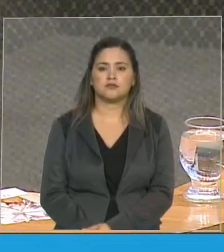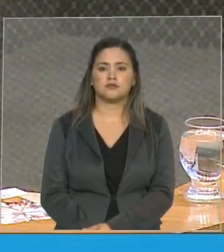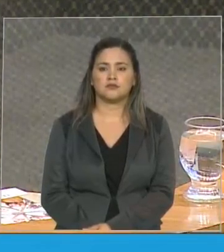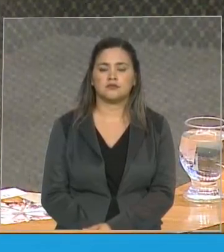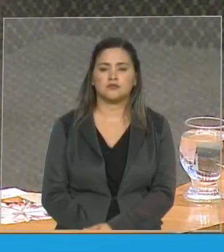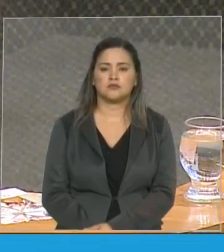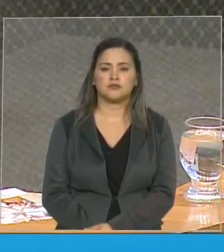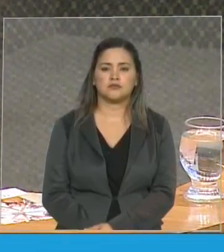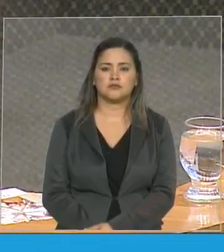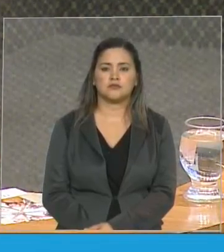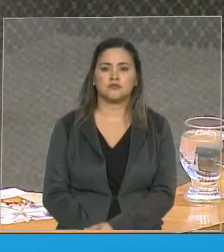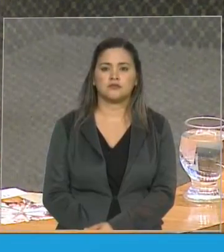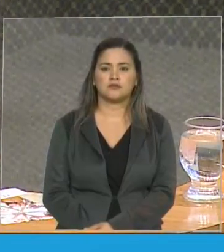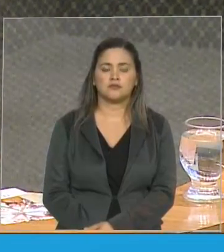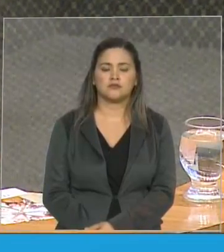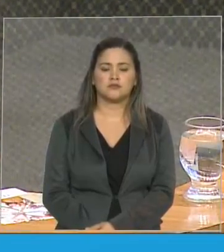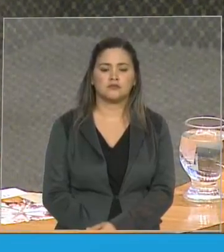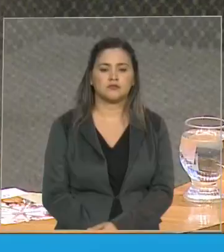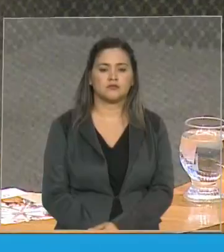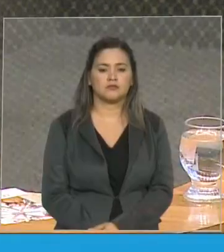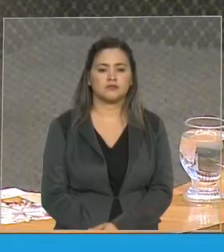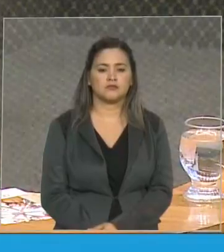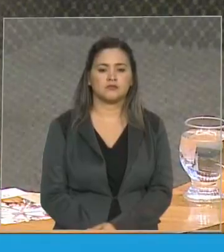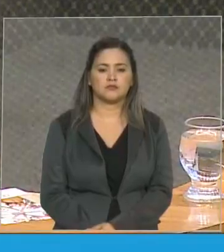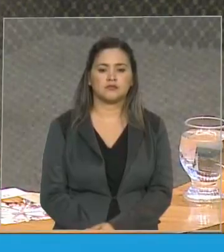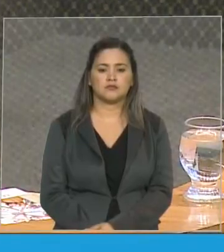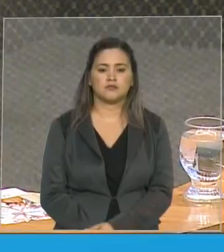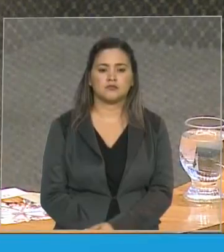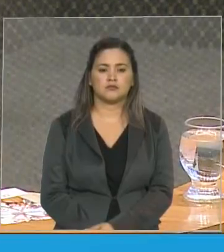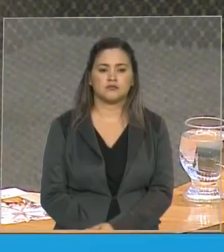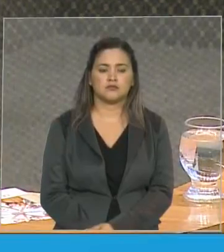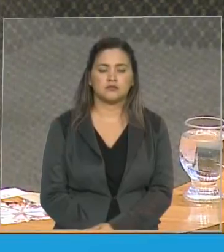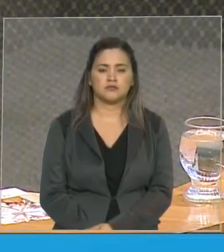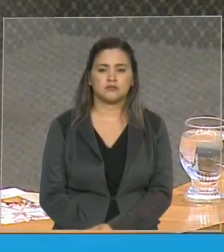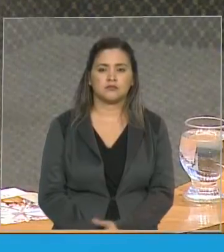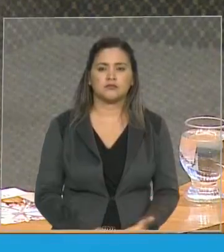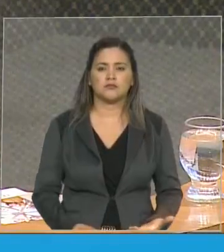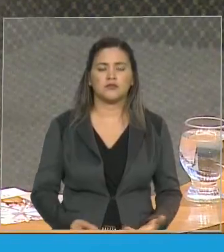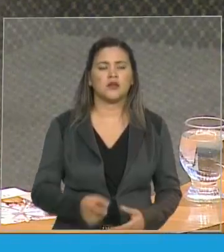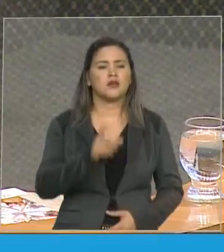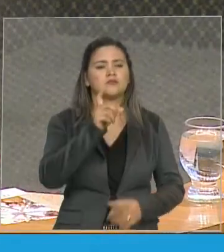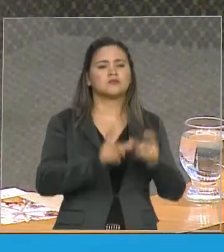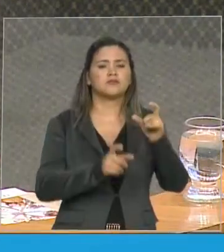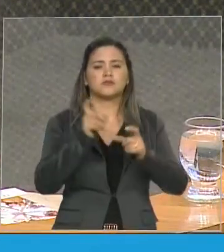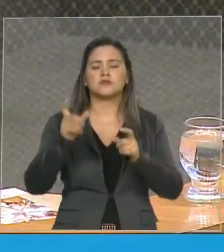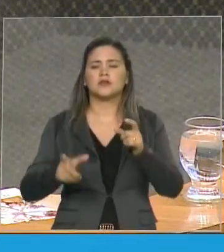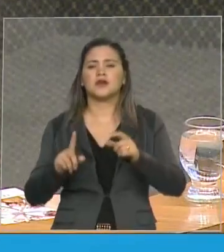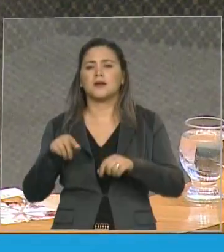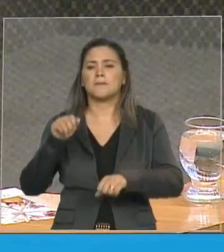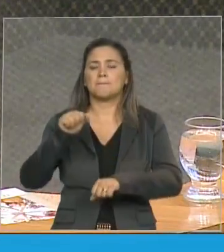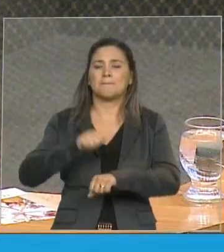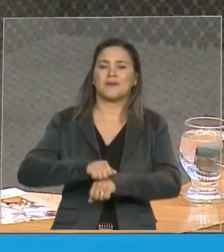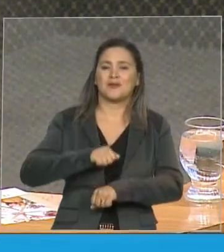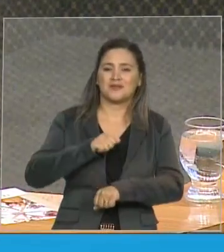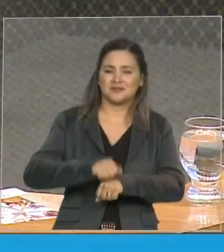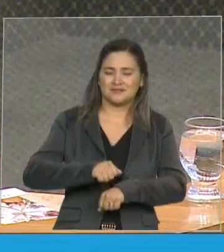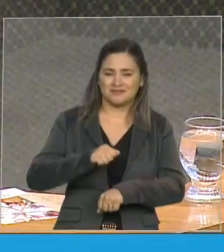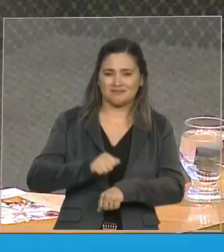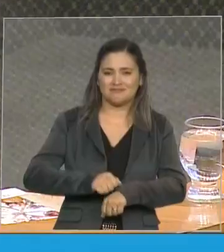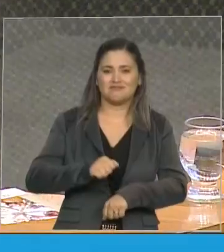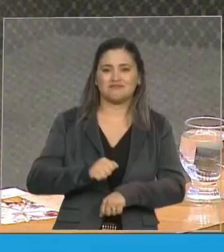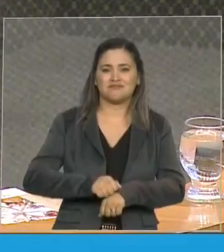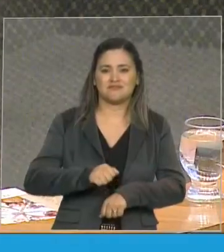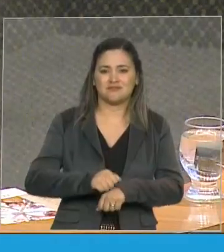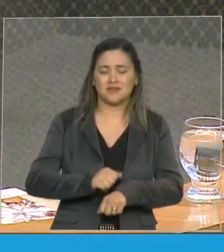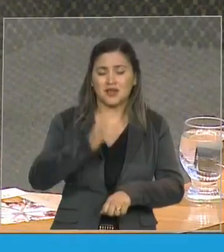Os bairros ricos sabem se defender. É um rosto de pessoas excluídas